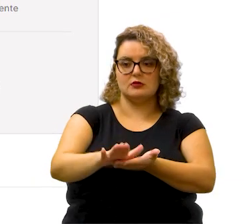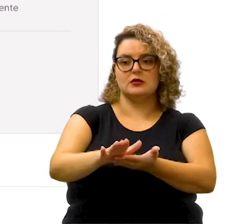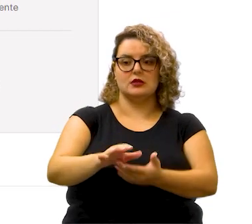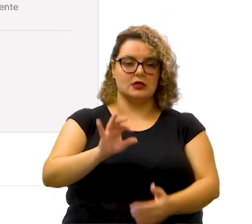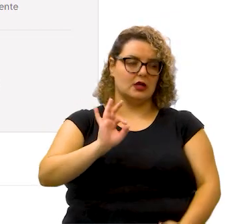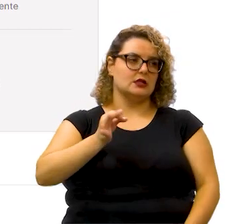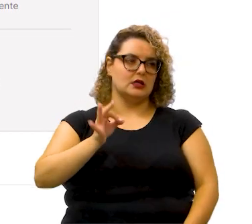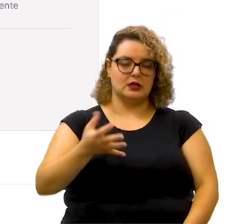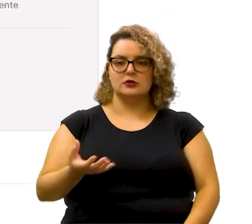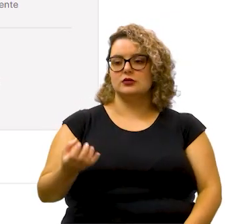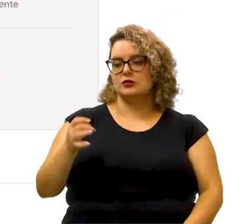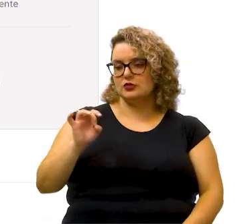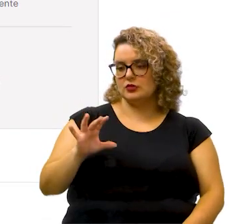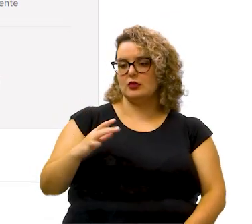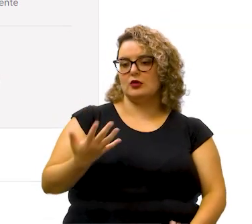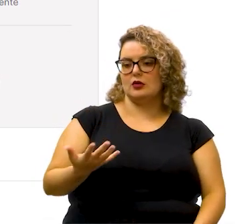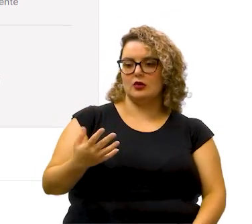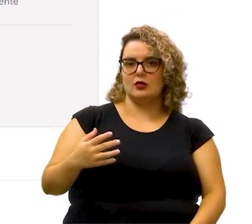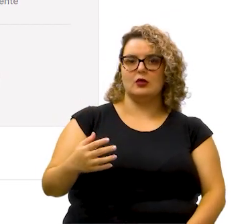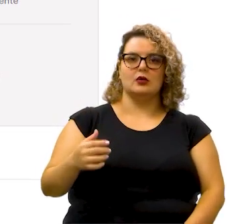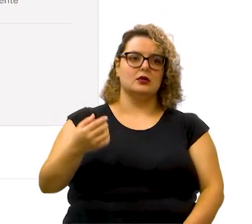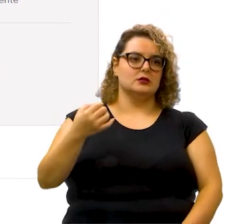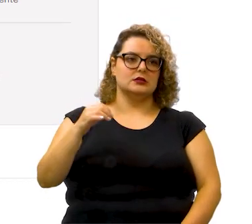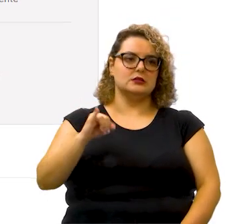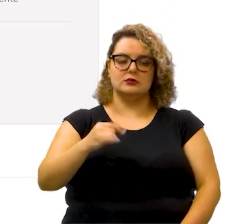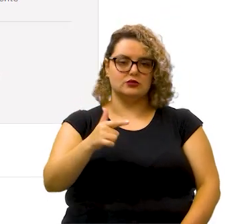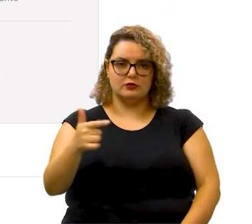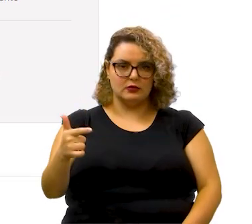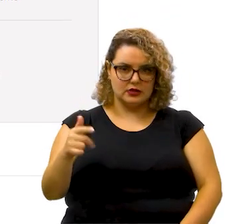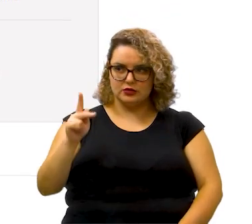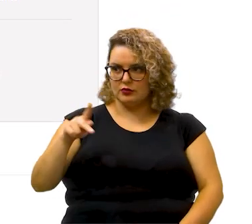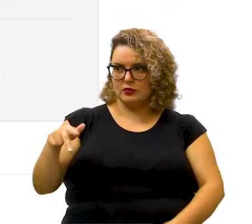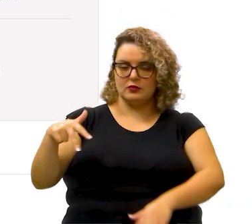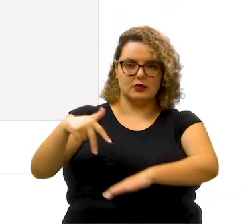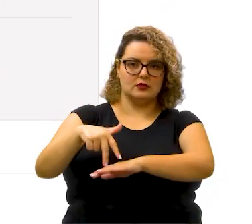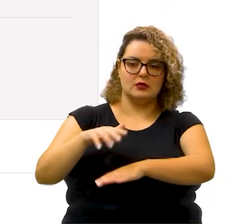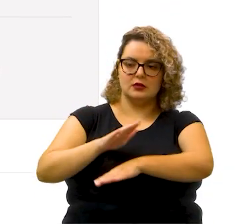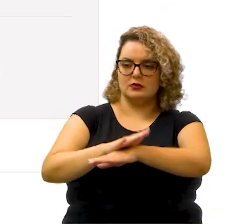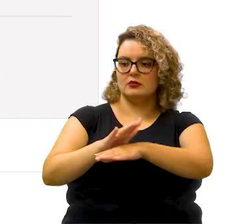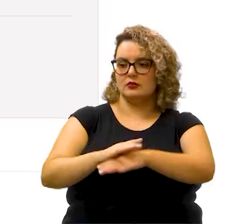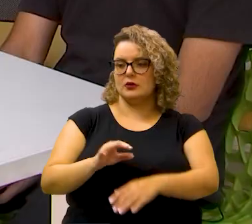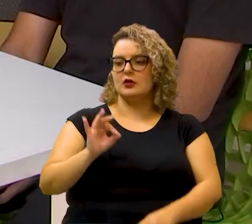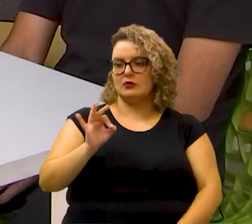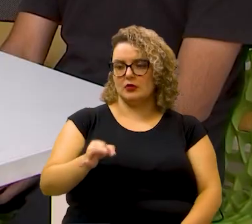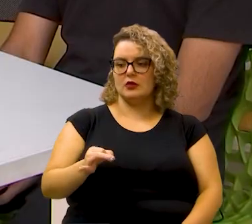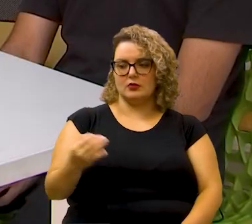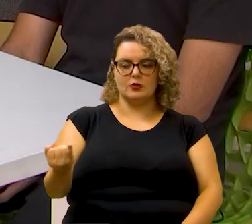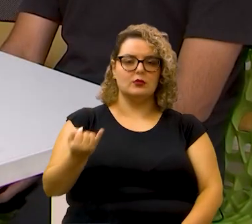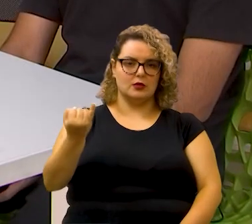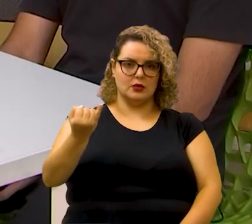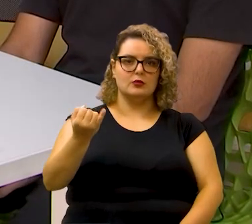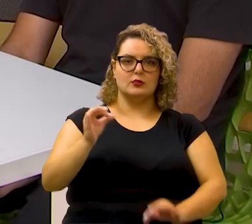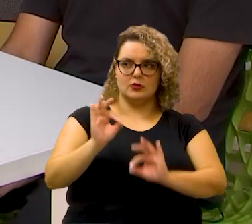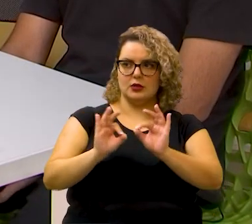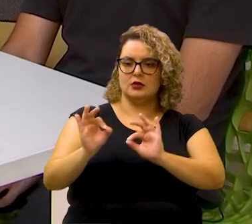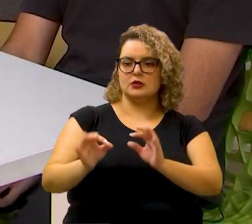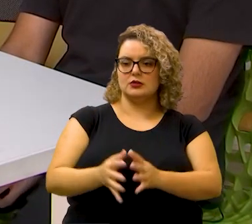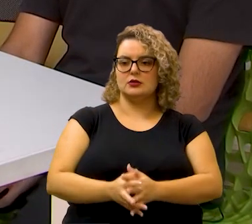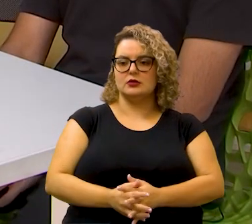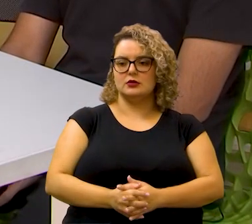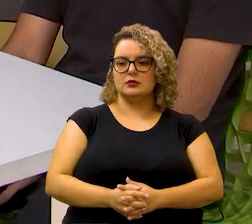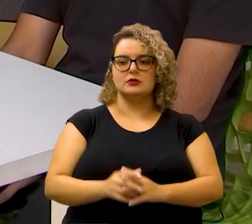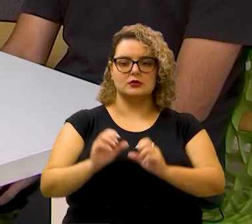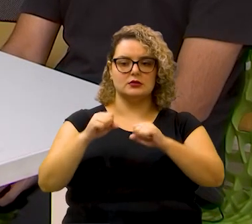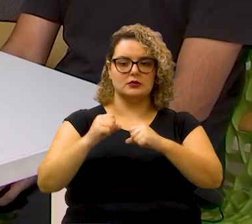impressoras aqui, se a gente não tivesse o auxílio do Marcelo também, ele ajudou muito e foi realmente extremamente importante para o